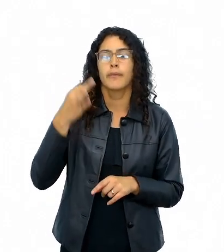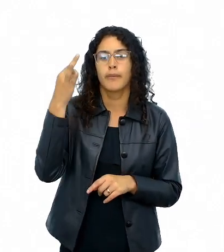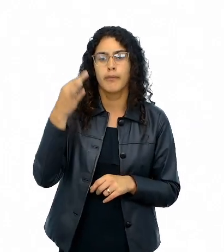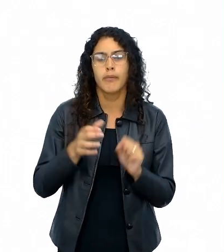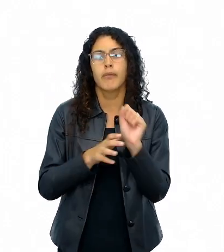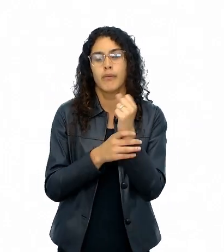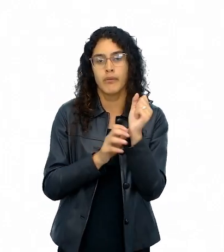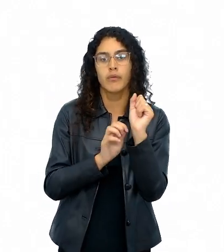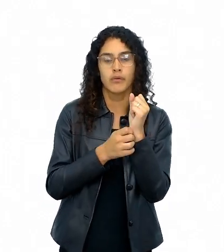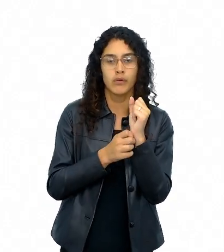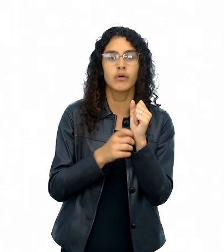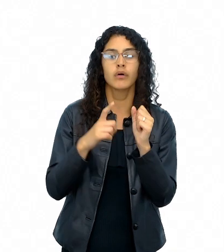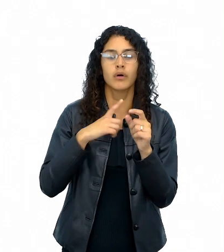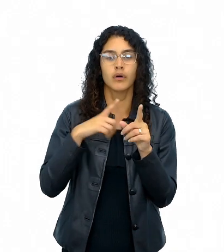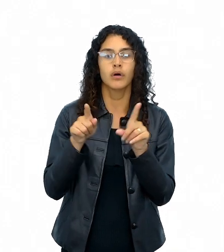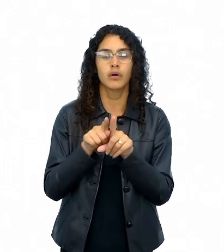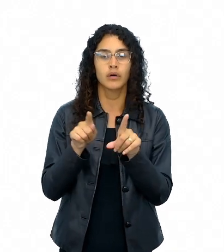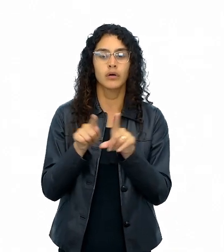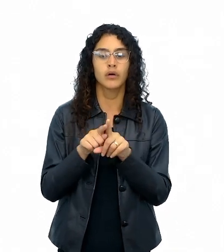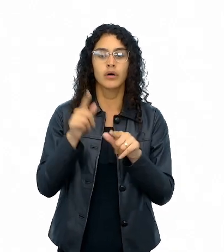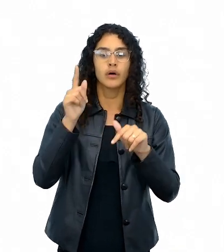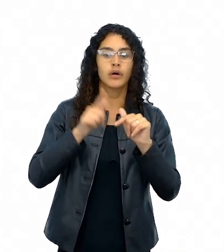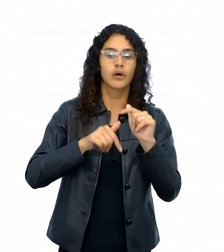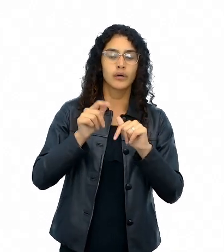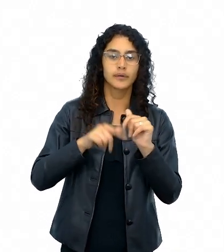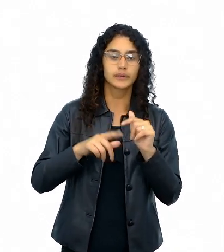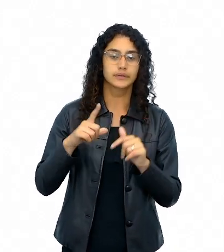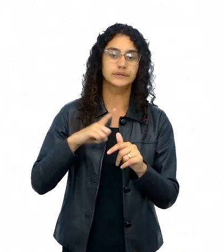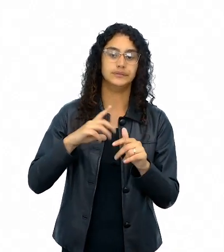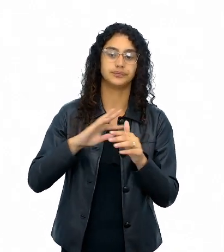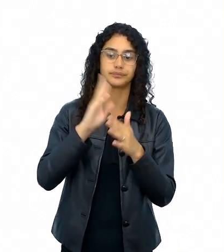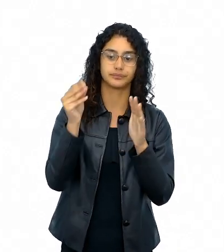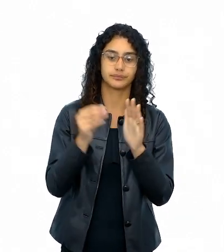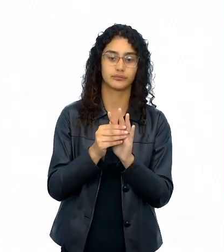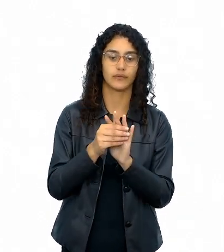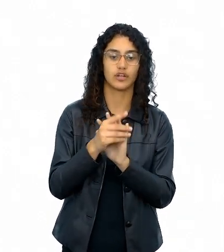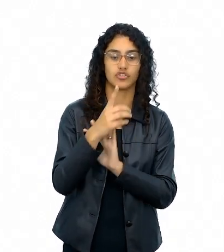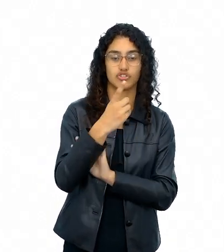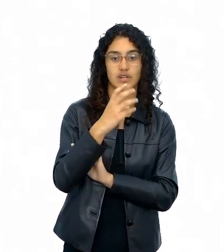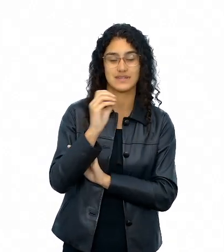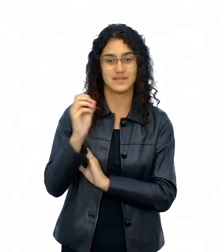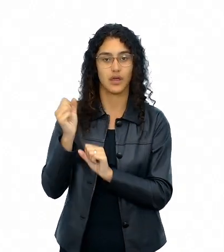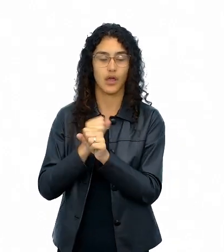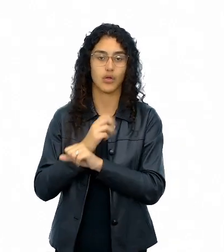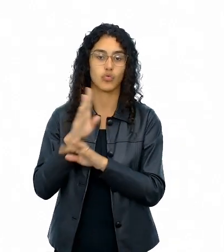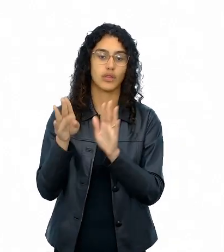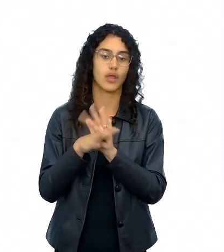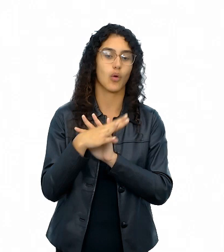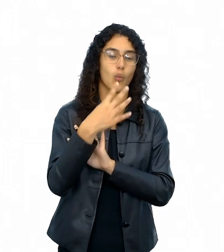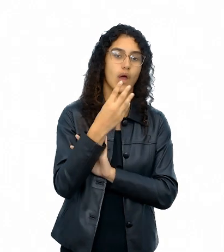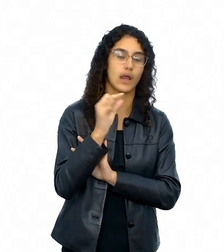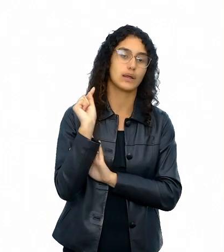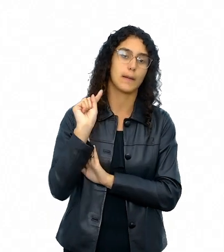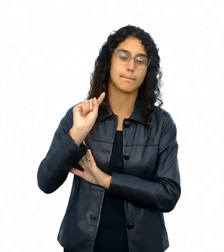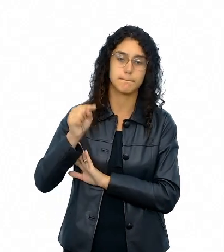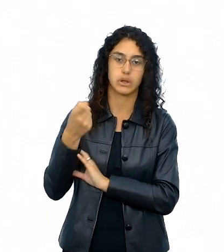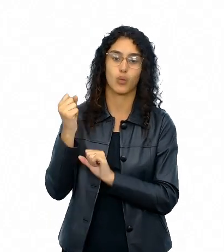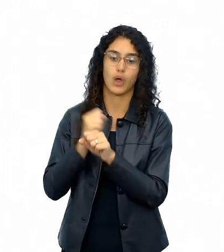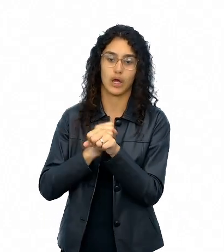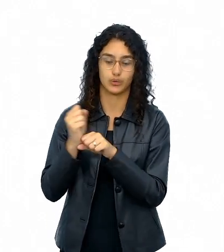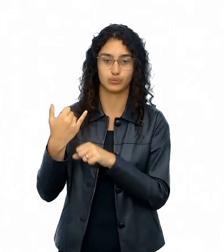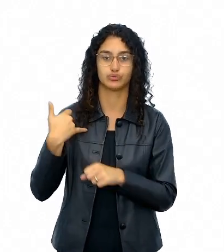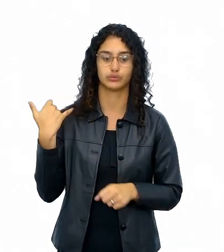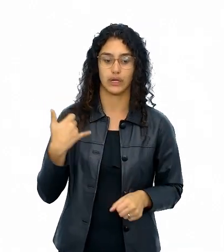vamos dizer assim, né, de materiais que estejam ali de 100 anos a 40 mil anos, né, de